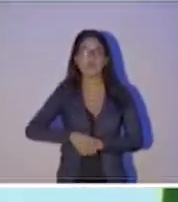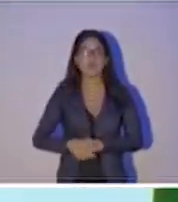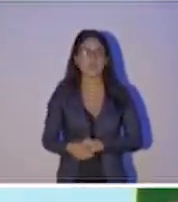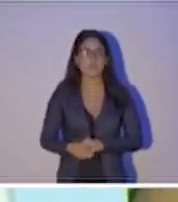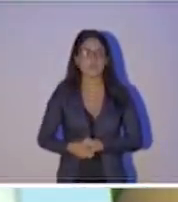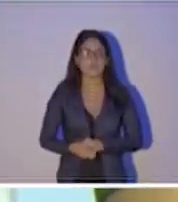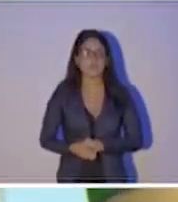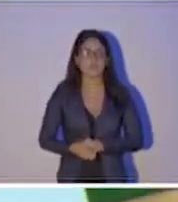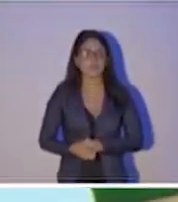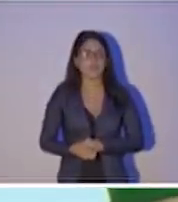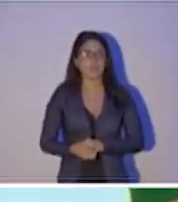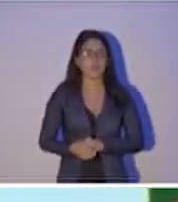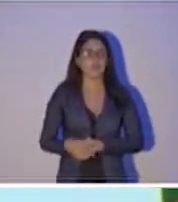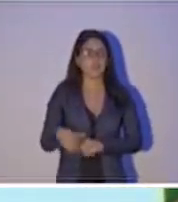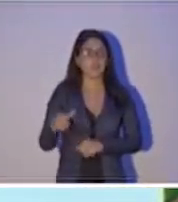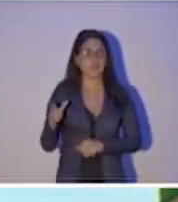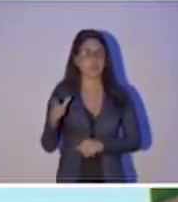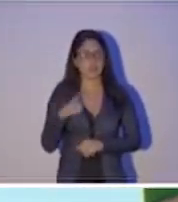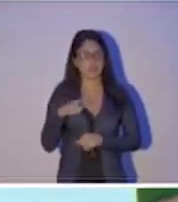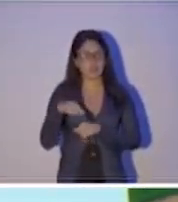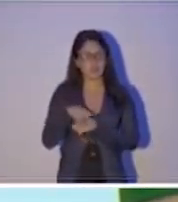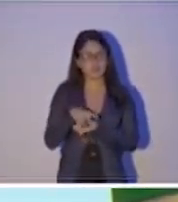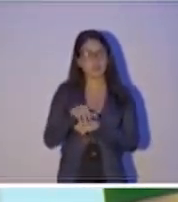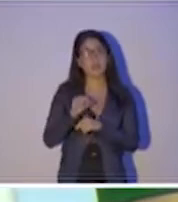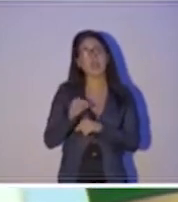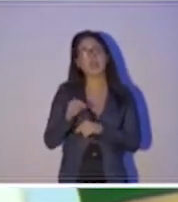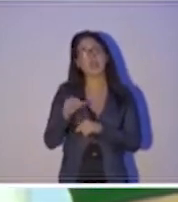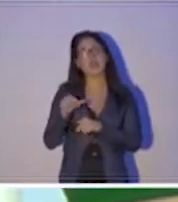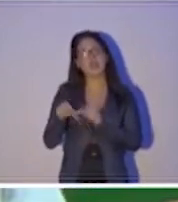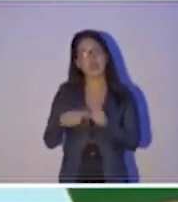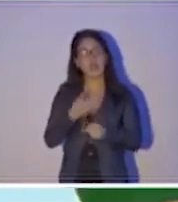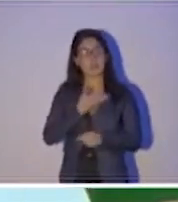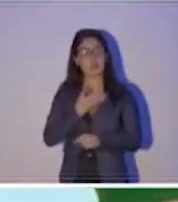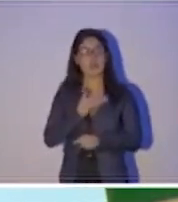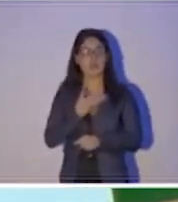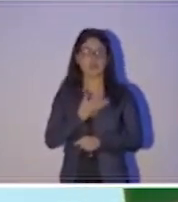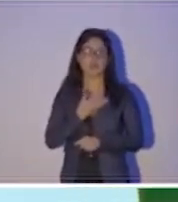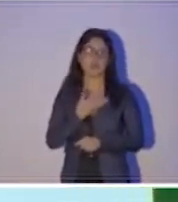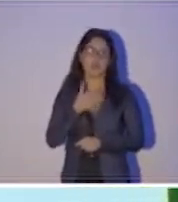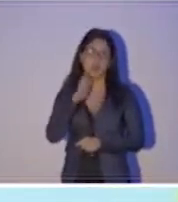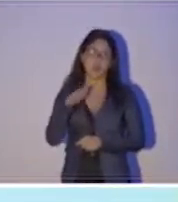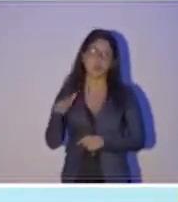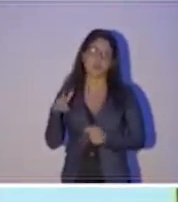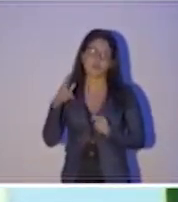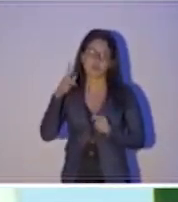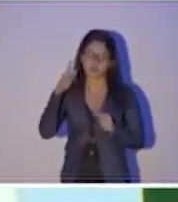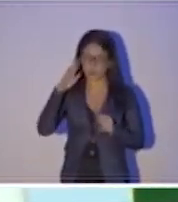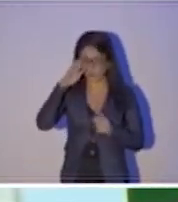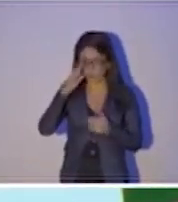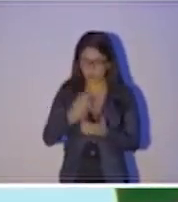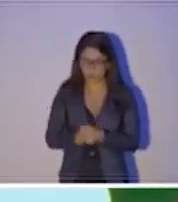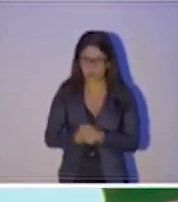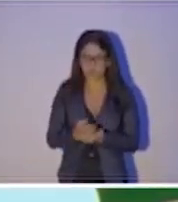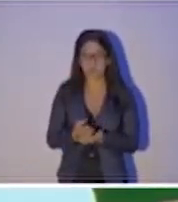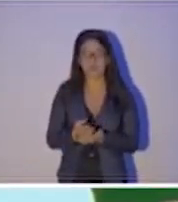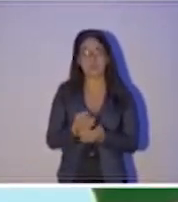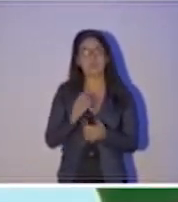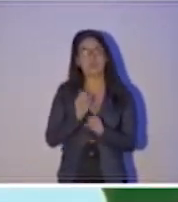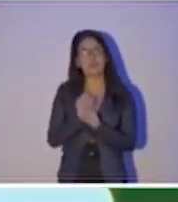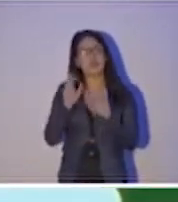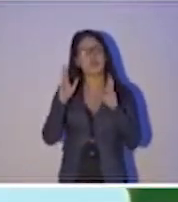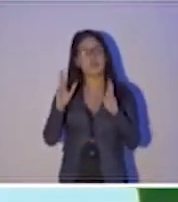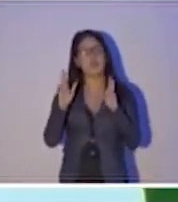Uma coisa que eu tenho a dizer aos professores é que sejam amigos dos seus alunos, confiem nele, coloque altas